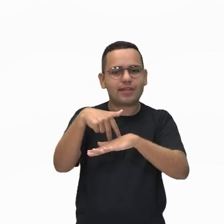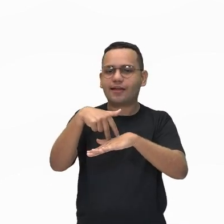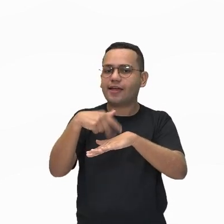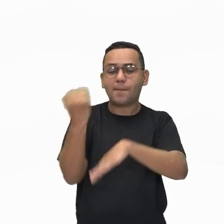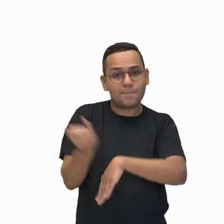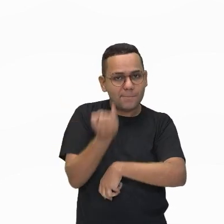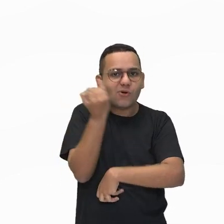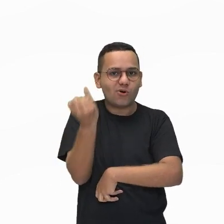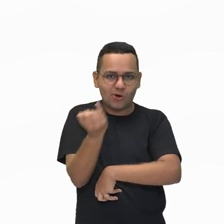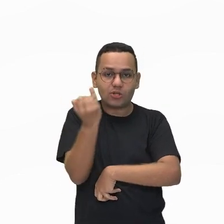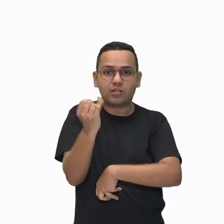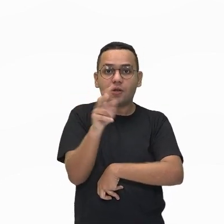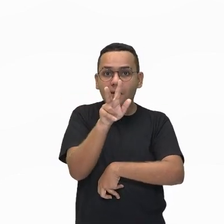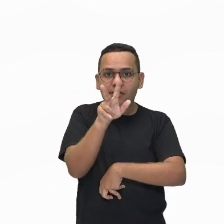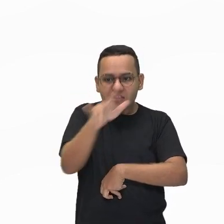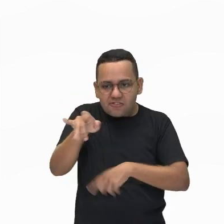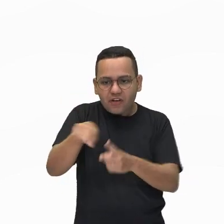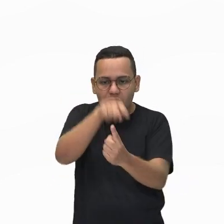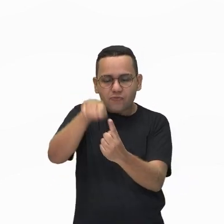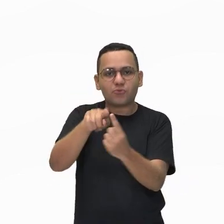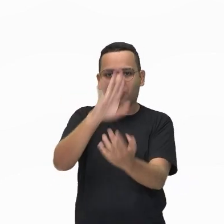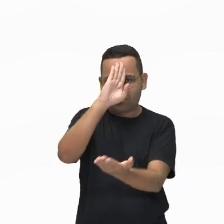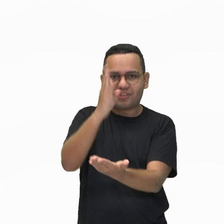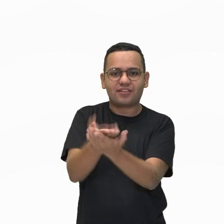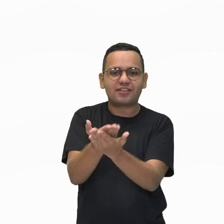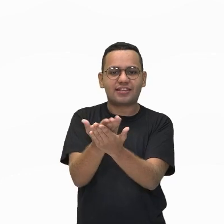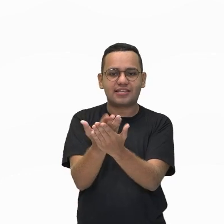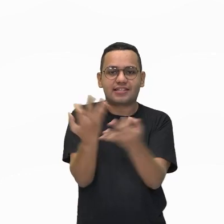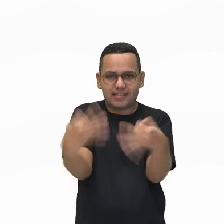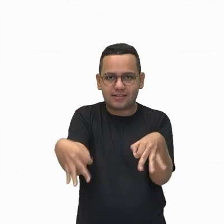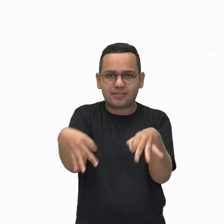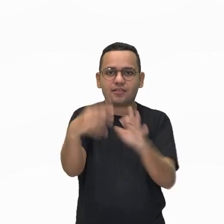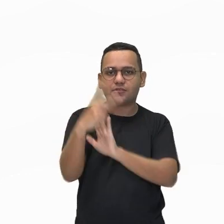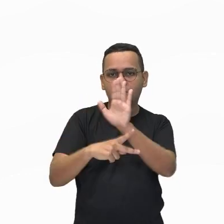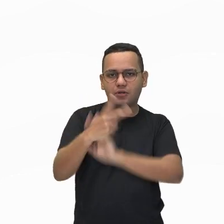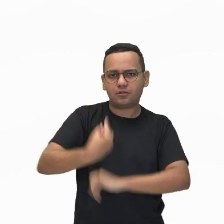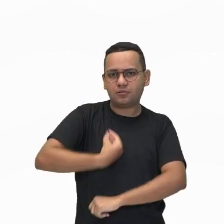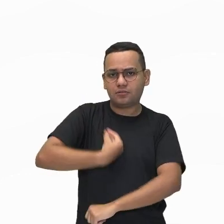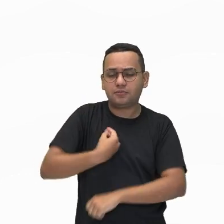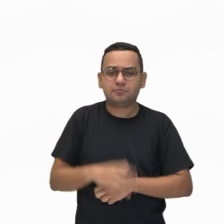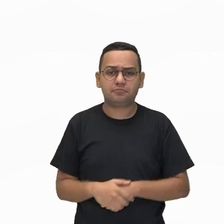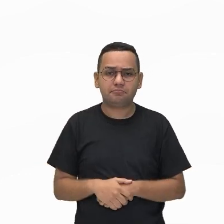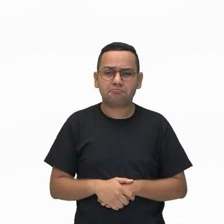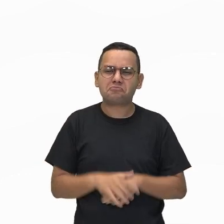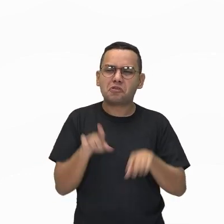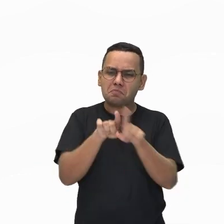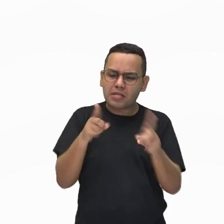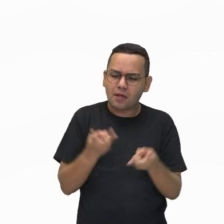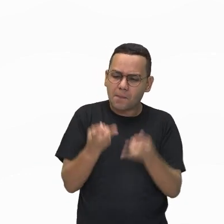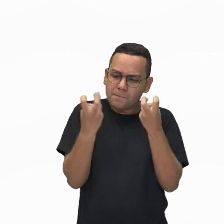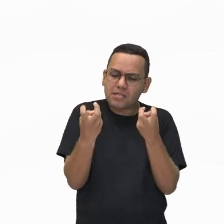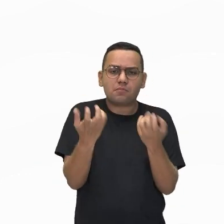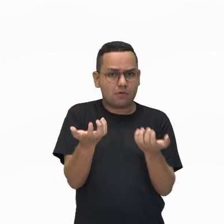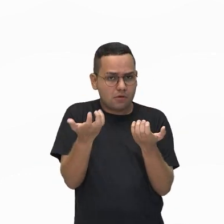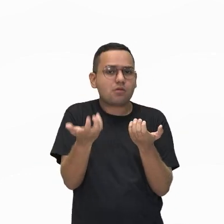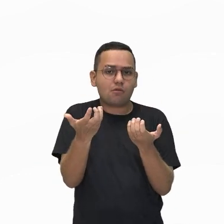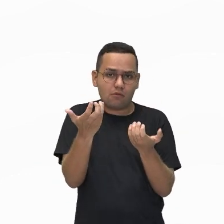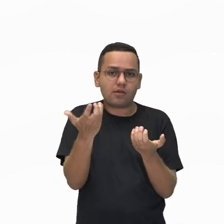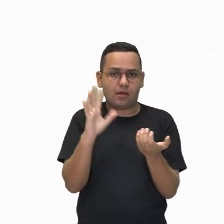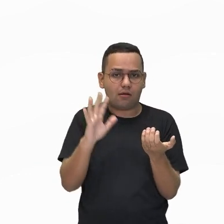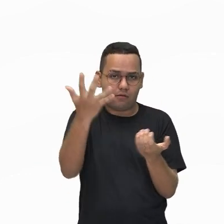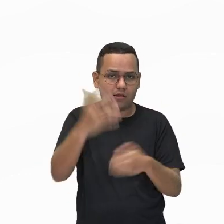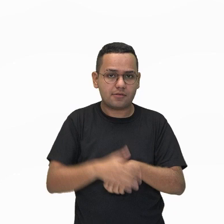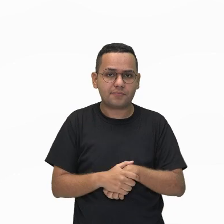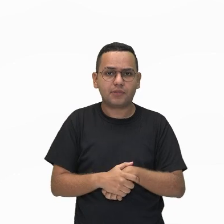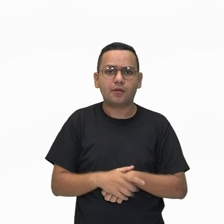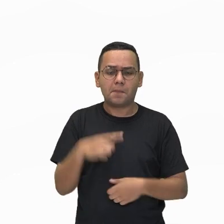e, assim, concretizar seu projeto de vida. Tá, professor, eu consegui identificar o que eu quero fazer, a forma como vou me relacionar